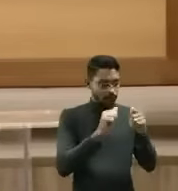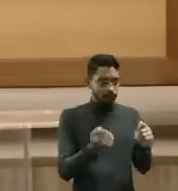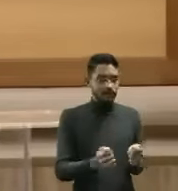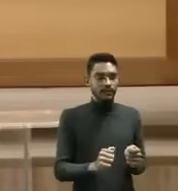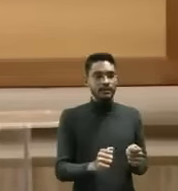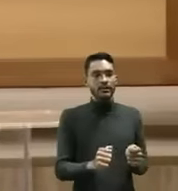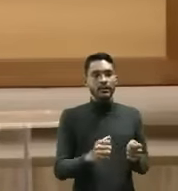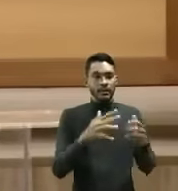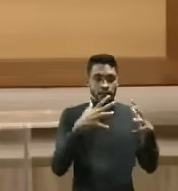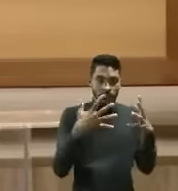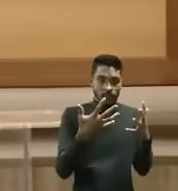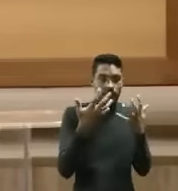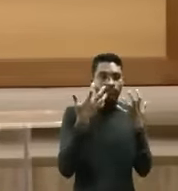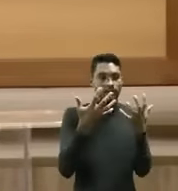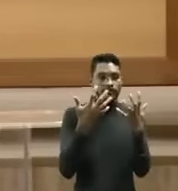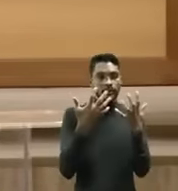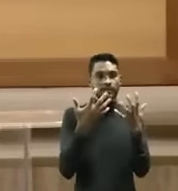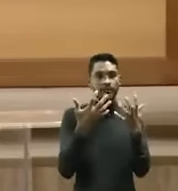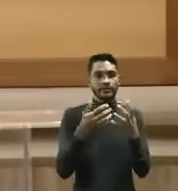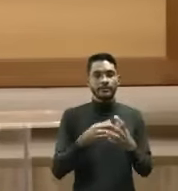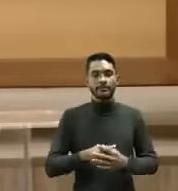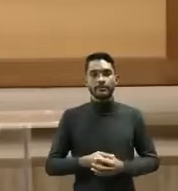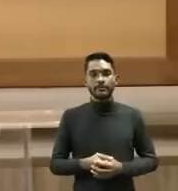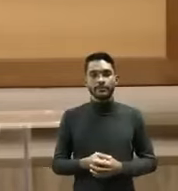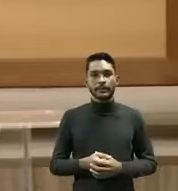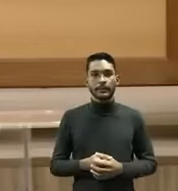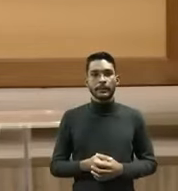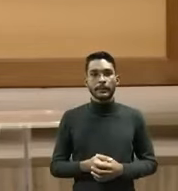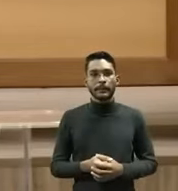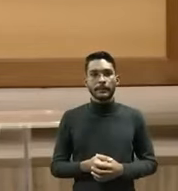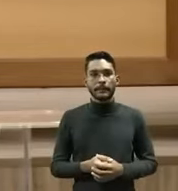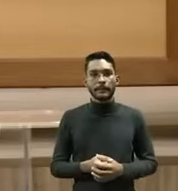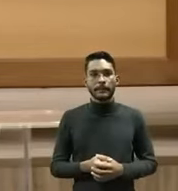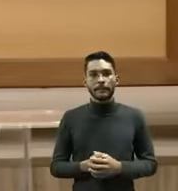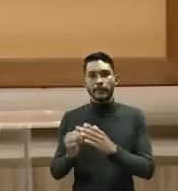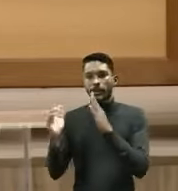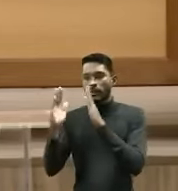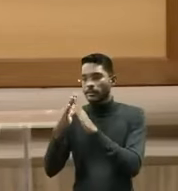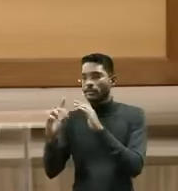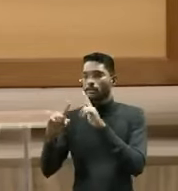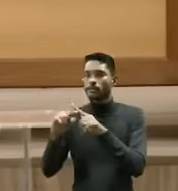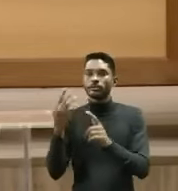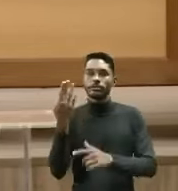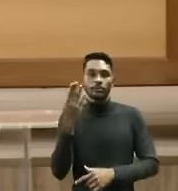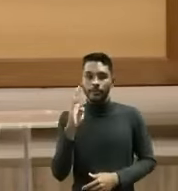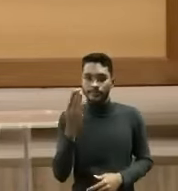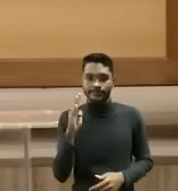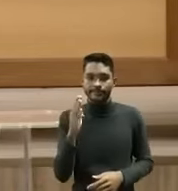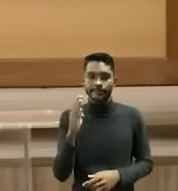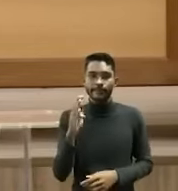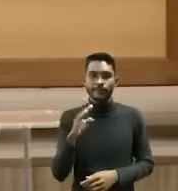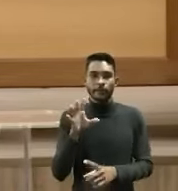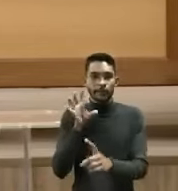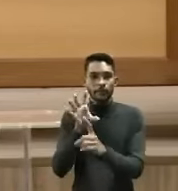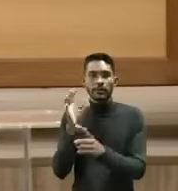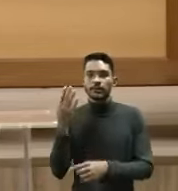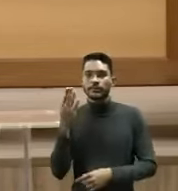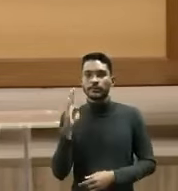para esse quesito como nós estamos falando essa igreja não era acusada de falso ensino não era acusada de